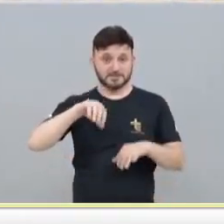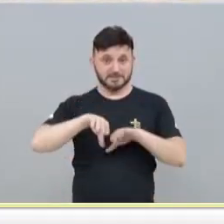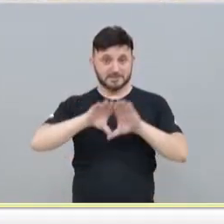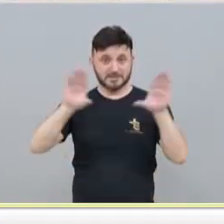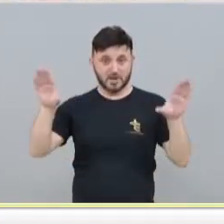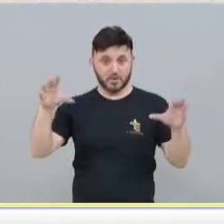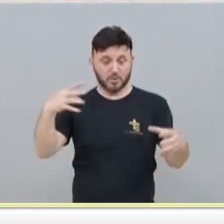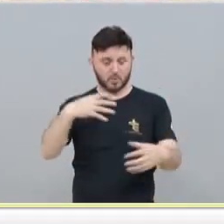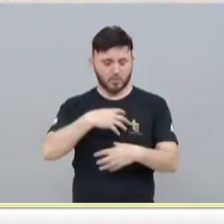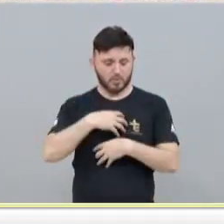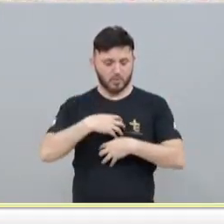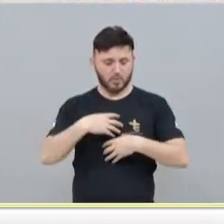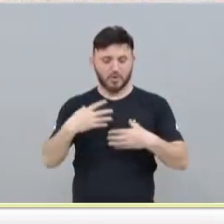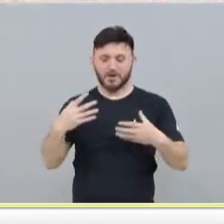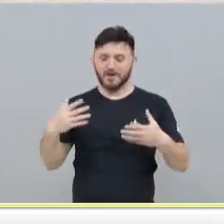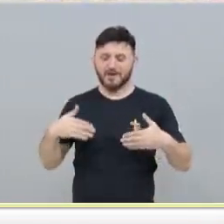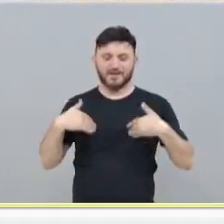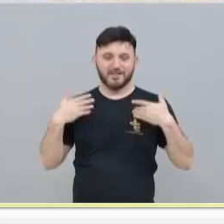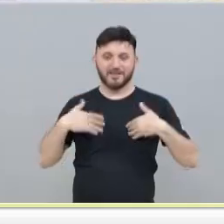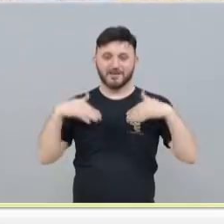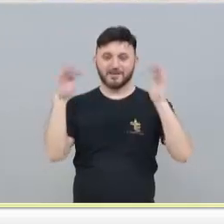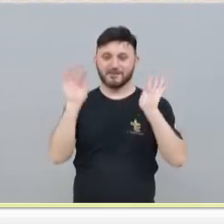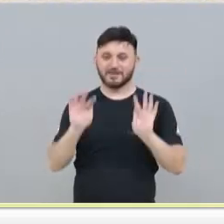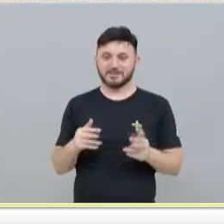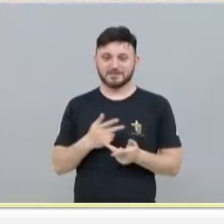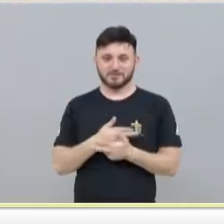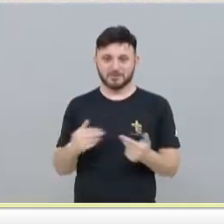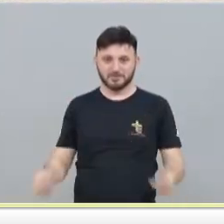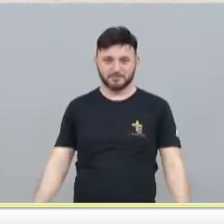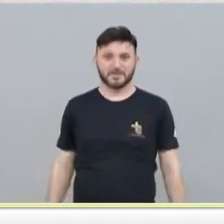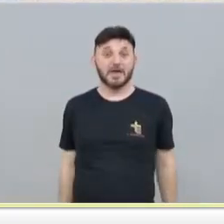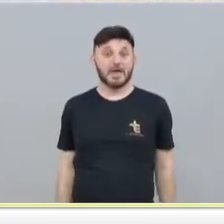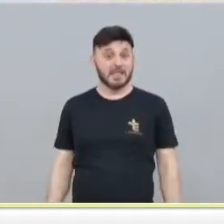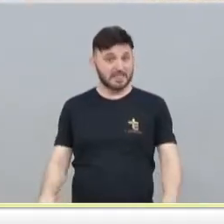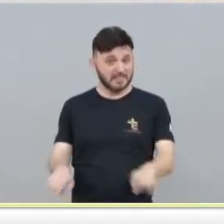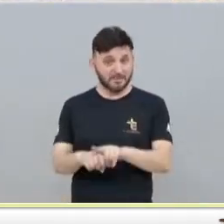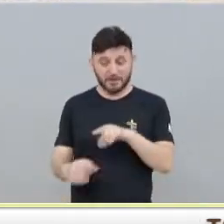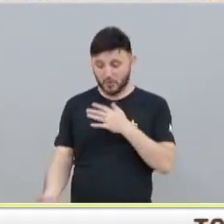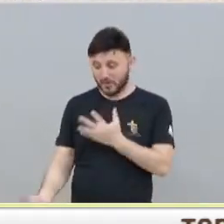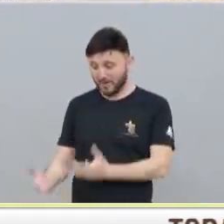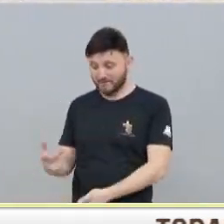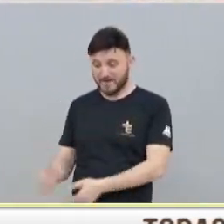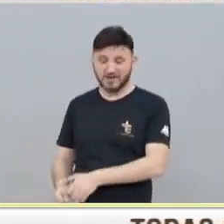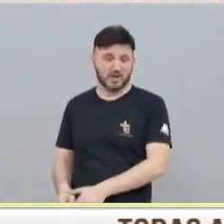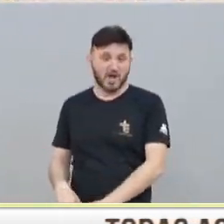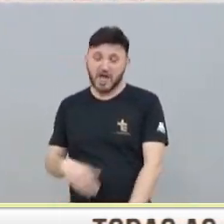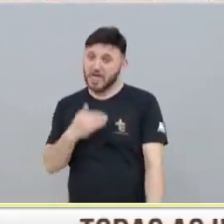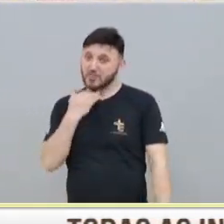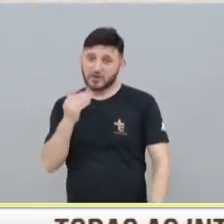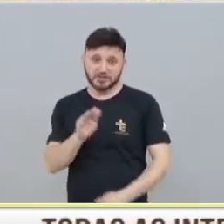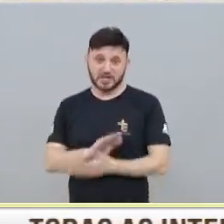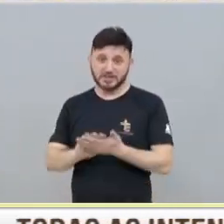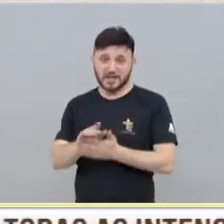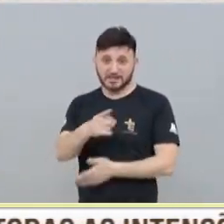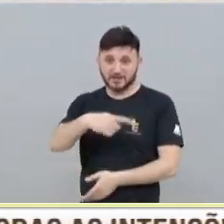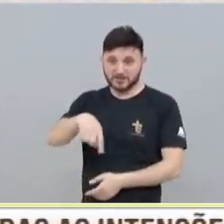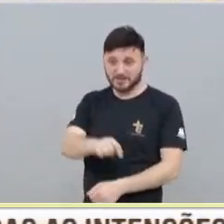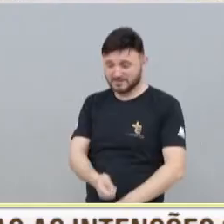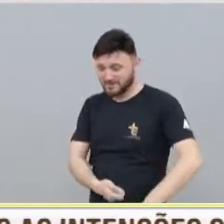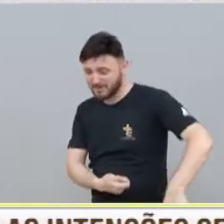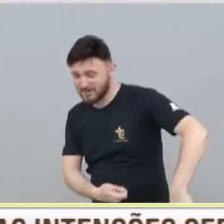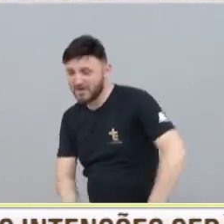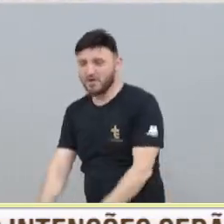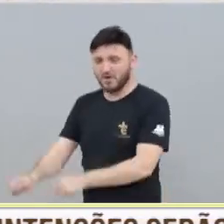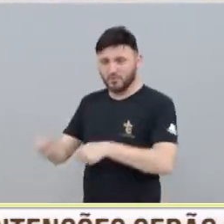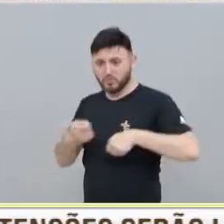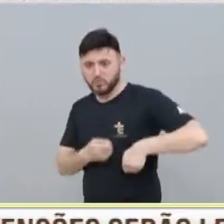se você pegar uma britadeira agora e pegar uma broca tamanho do mundo a even julho verde nas suas viagens no centro da terra não sei se lembram eu